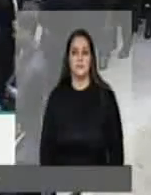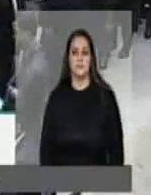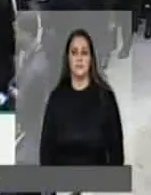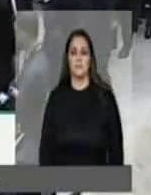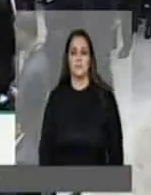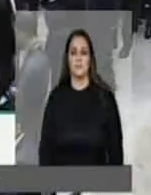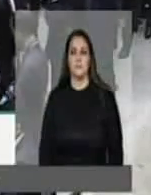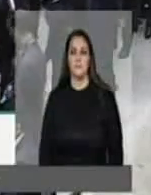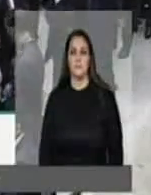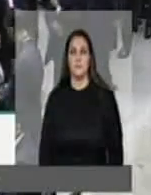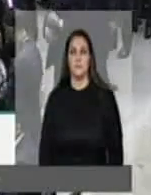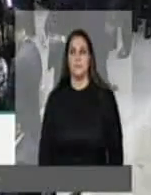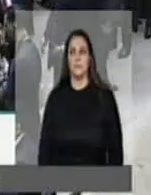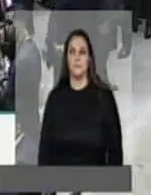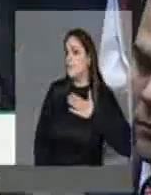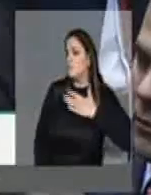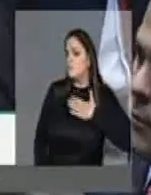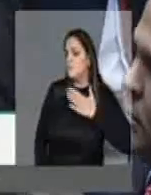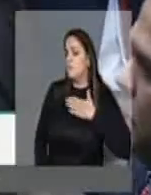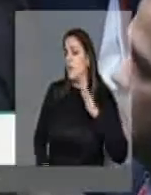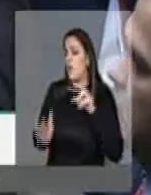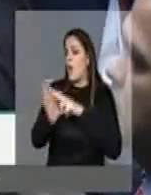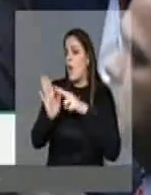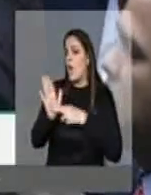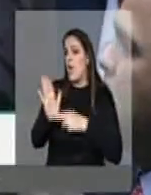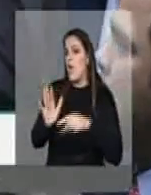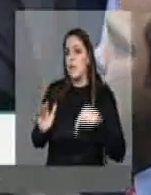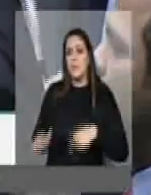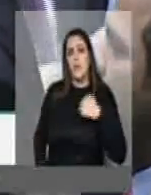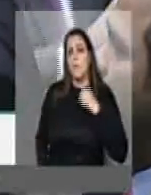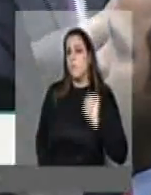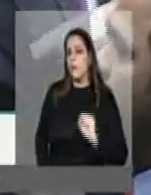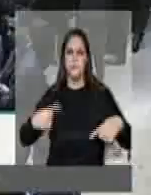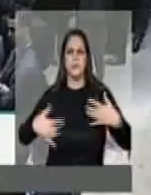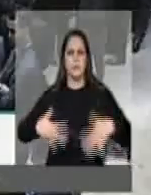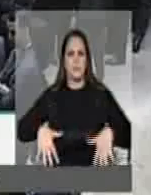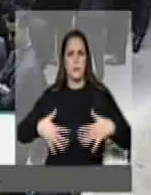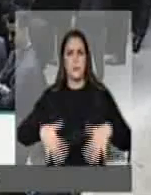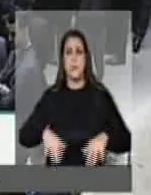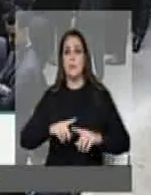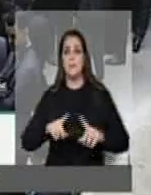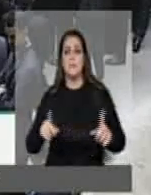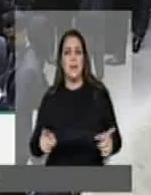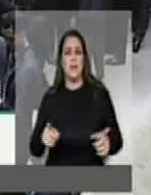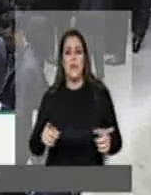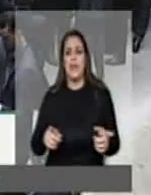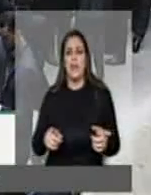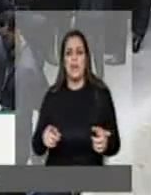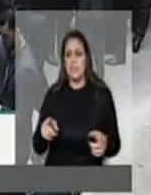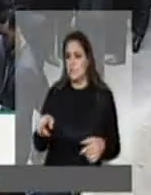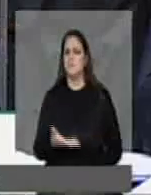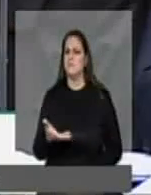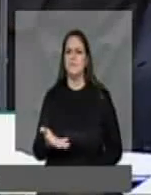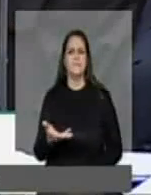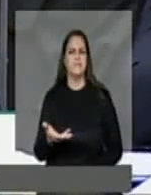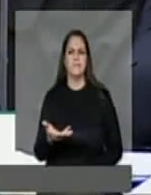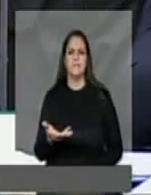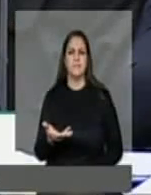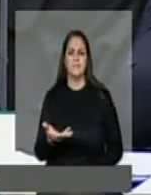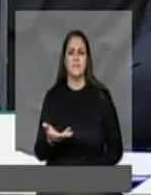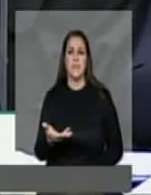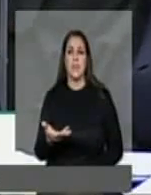debates e o quórum foi atingido mas não houve tempo para iniciar a votação quando o relógio marcou 2as da tarde o